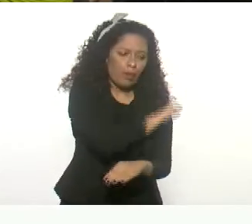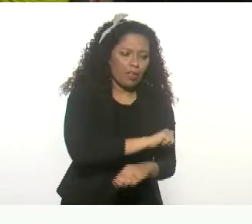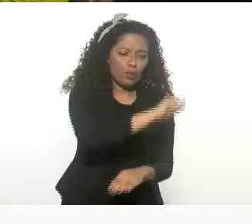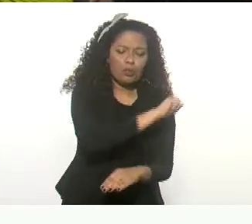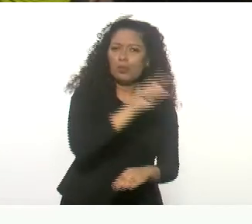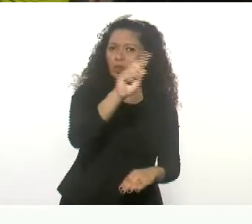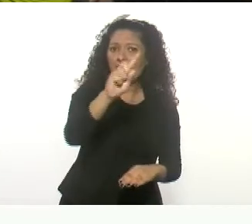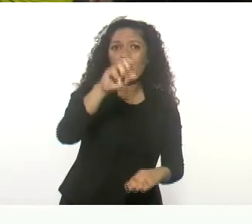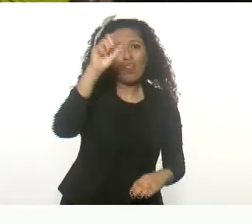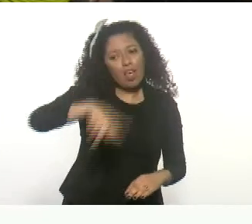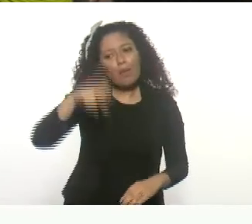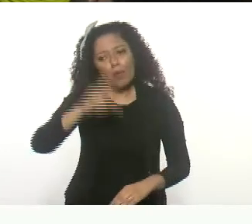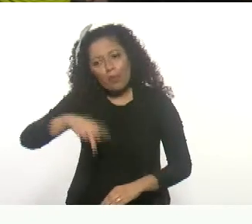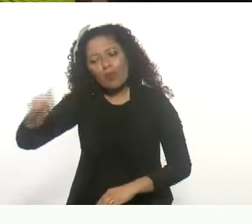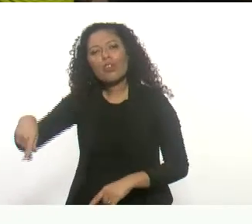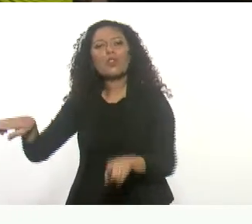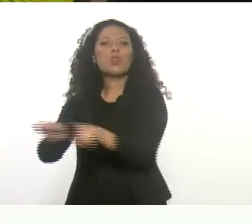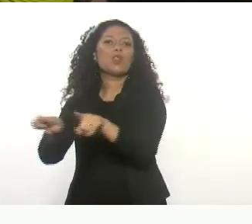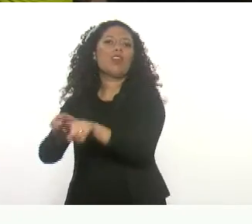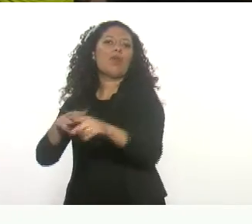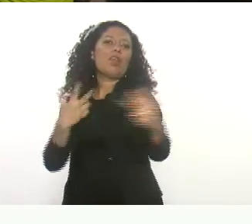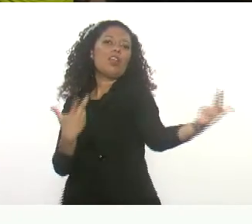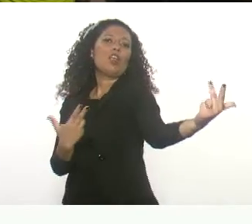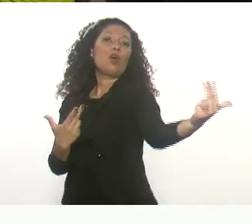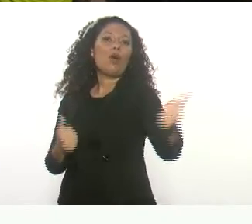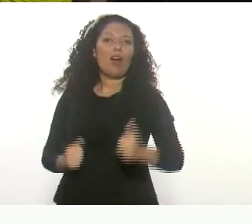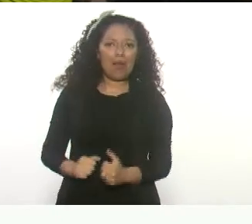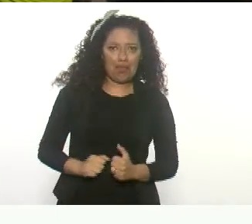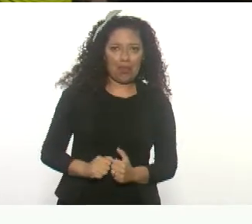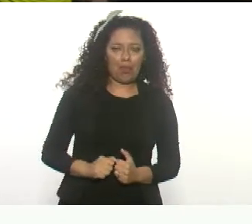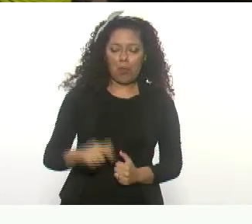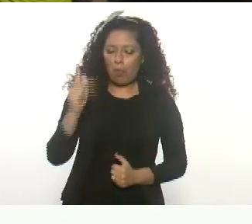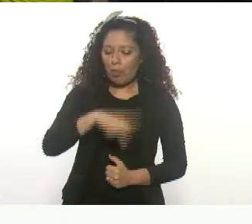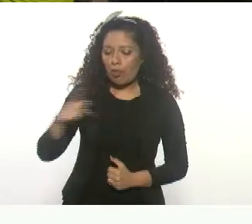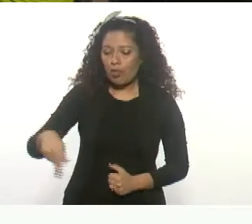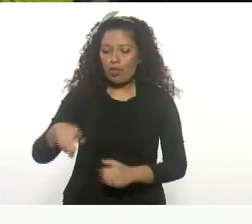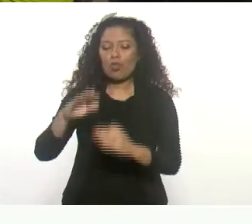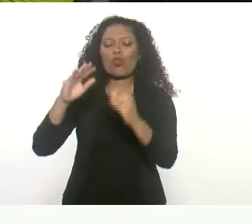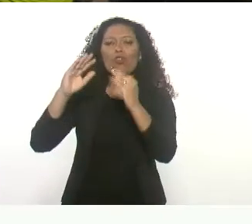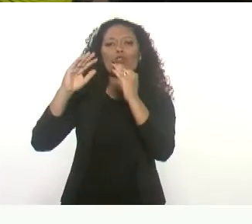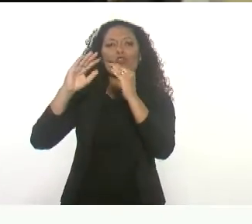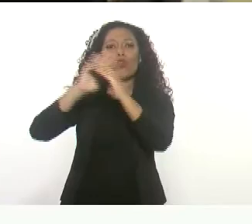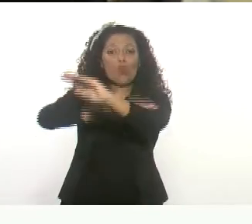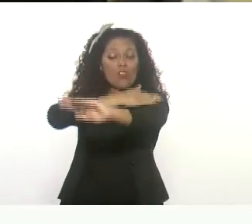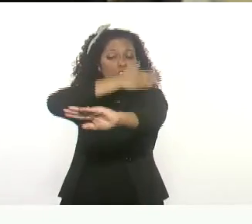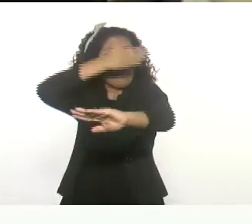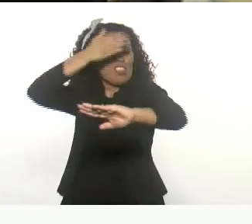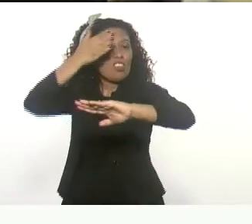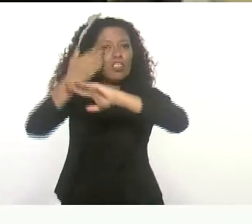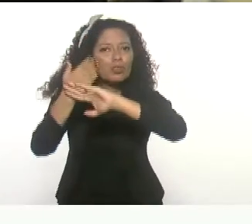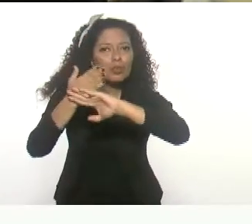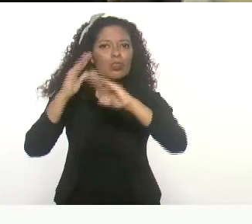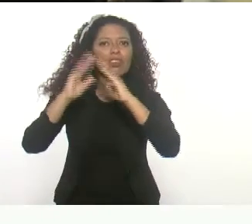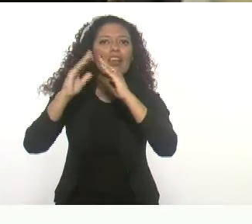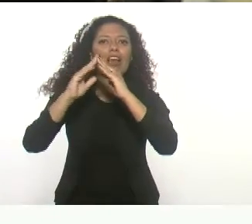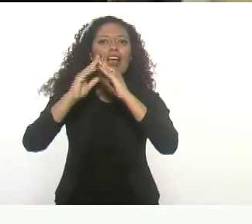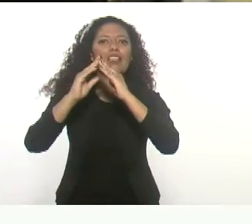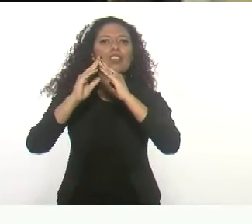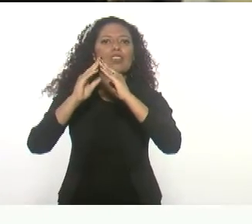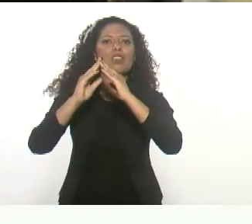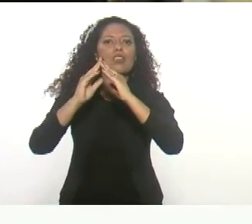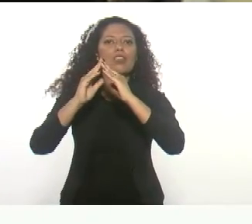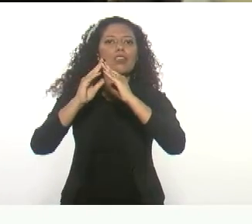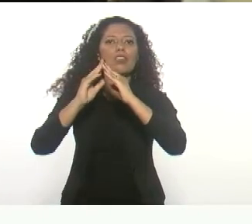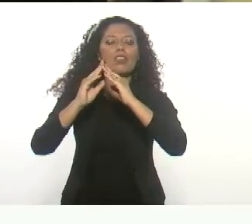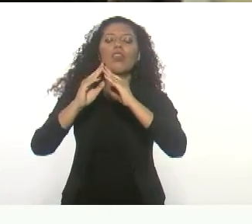o professor não tiver o pertencimento do tempo integral para ele também, a gente vai ter 2 discursos, né? O discurso do aluno, a